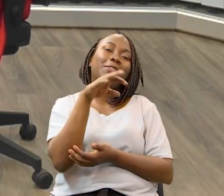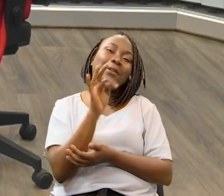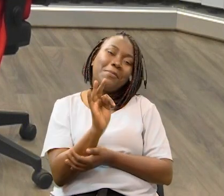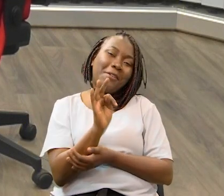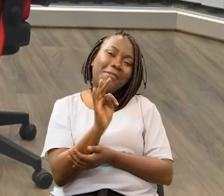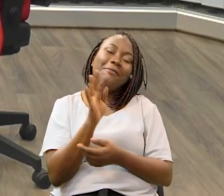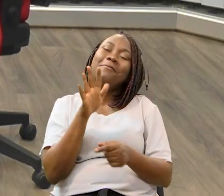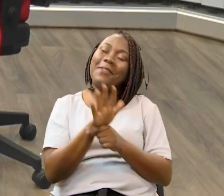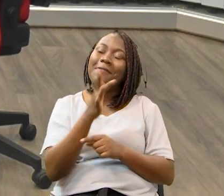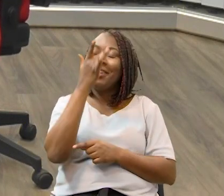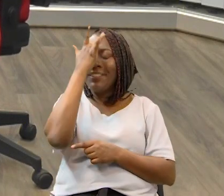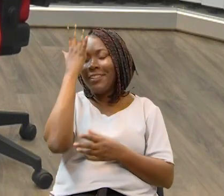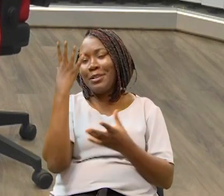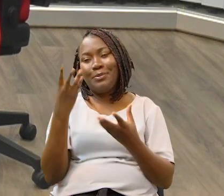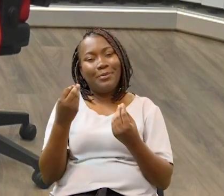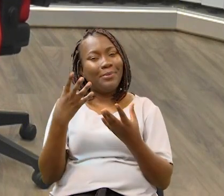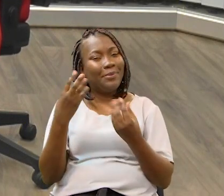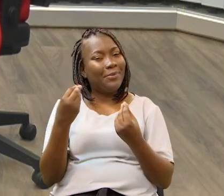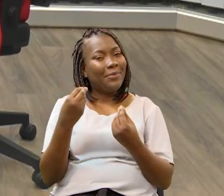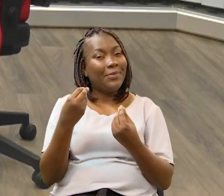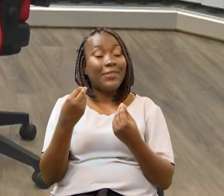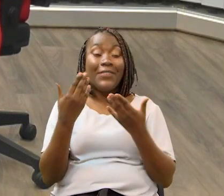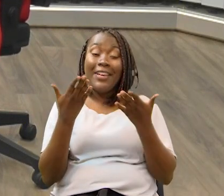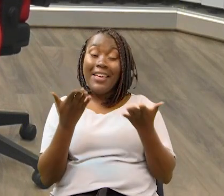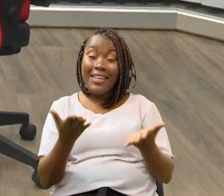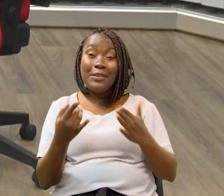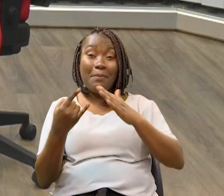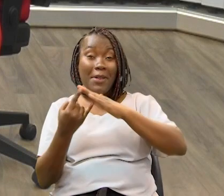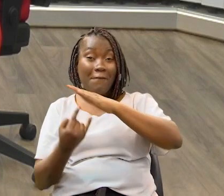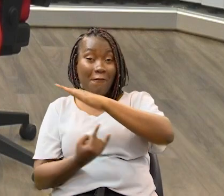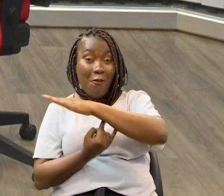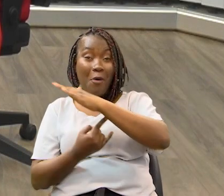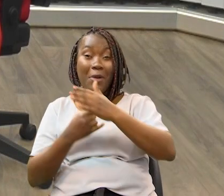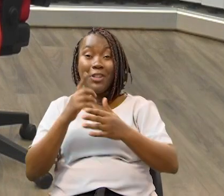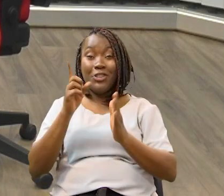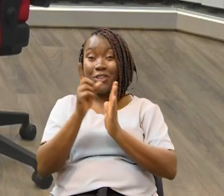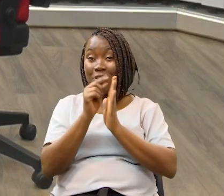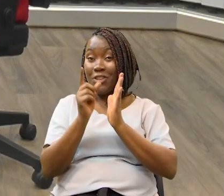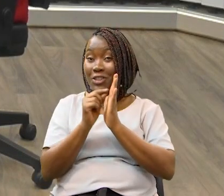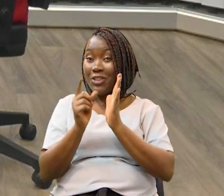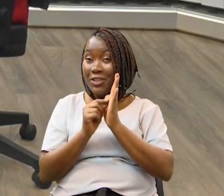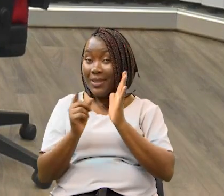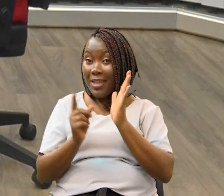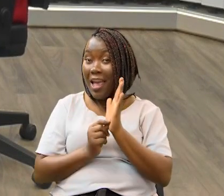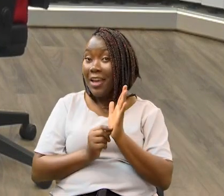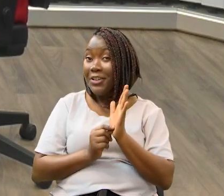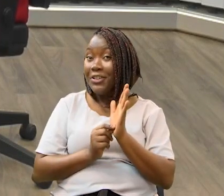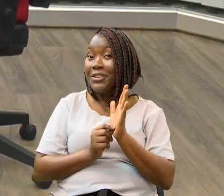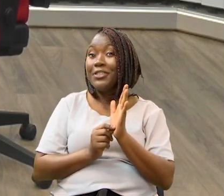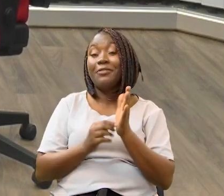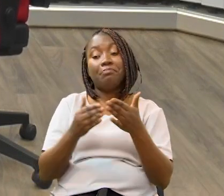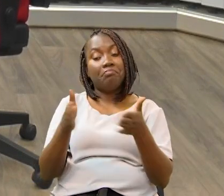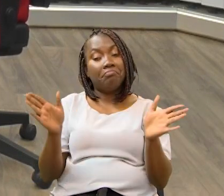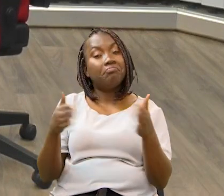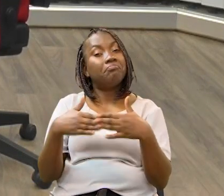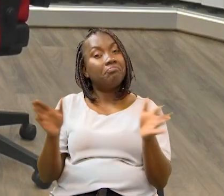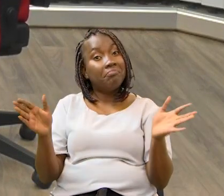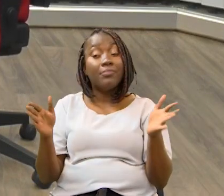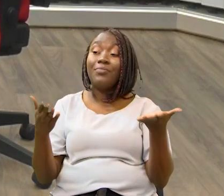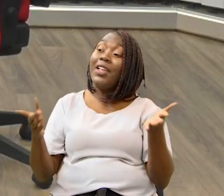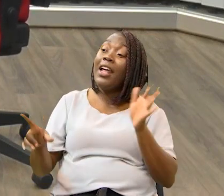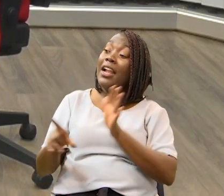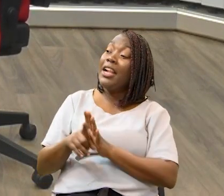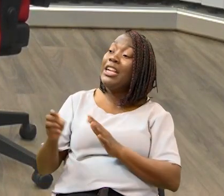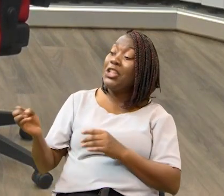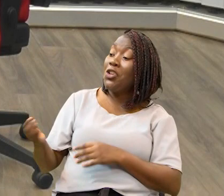Então, vai facilitar muito, inclusive. Então, esses canais, essas plataformas digitais, serão esses canais disponibilizados. Então,